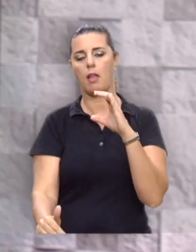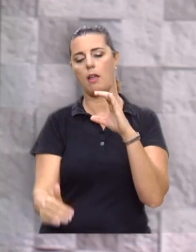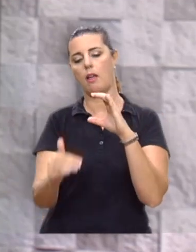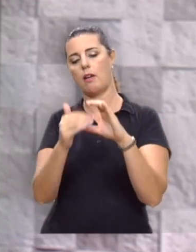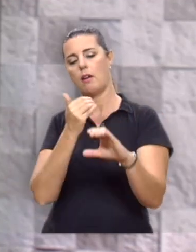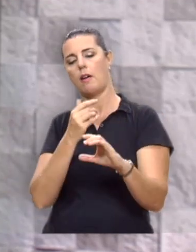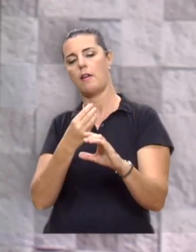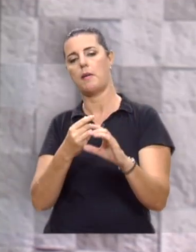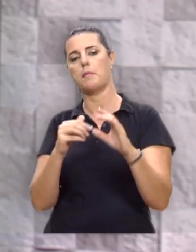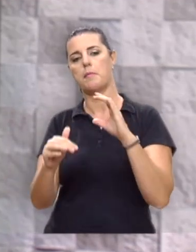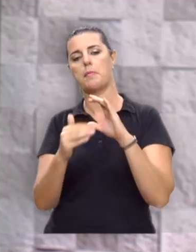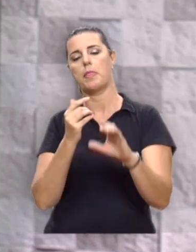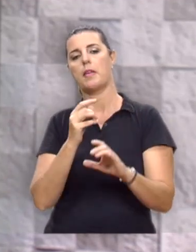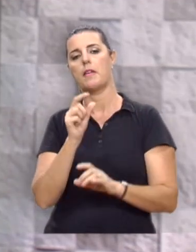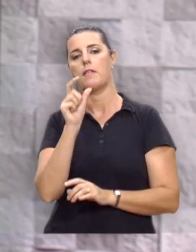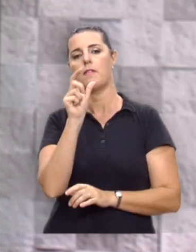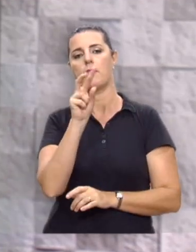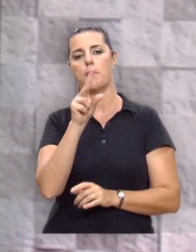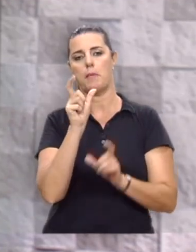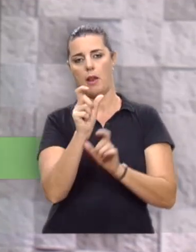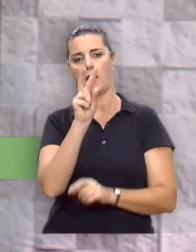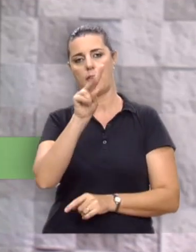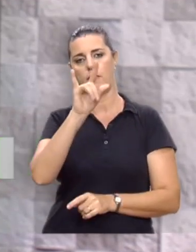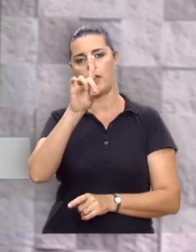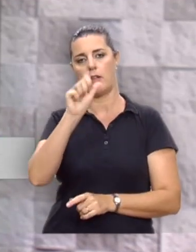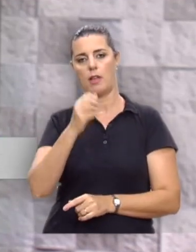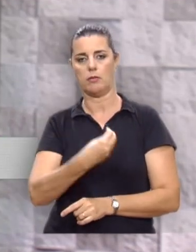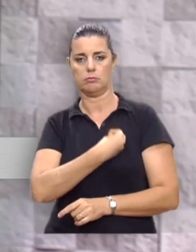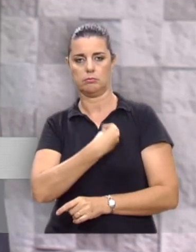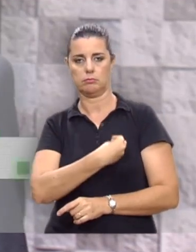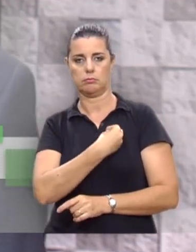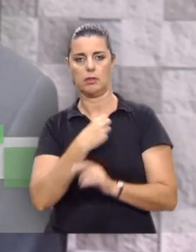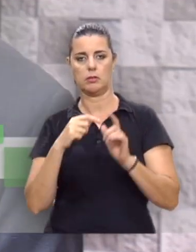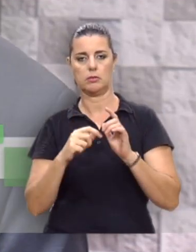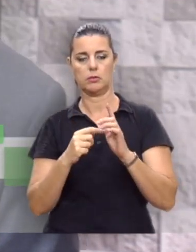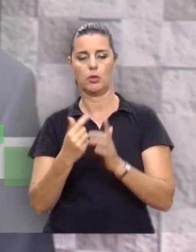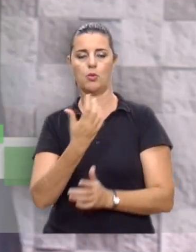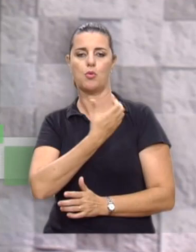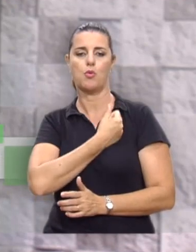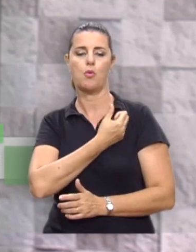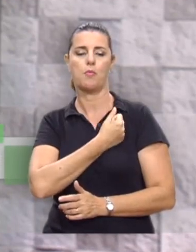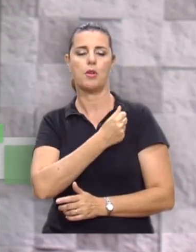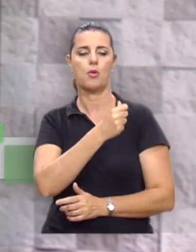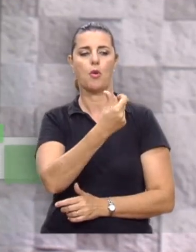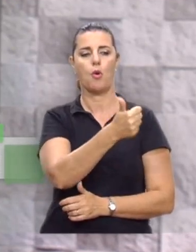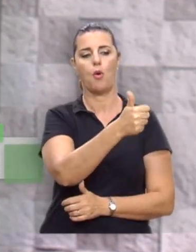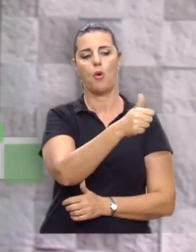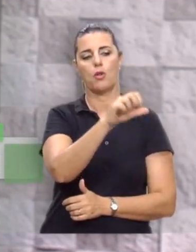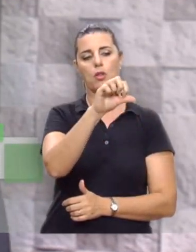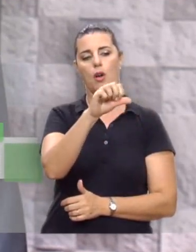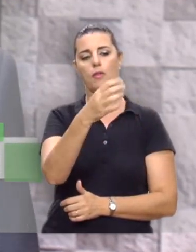basta você encaminhar uma mensagem com a palavra Vida para o nosso WhatsApp, que está aparecendo aí, que é o código de área